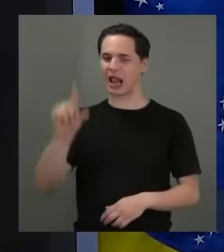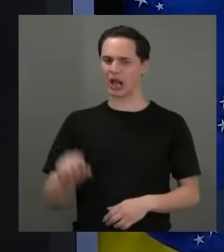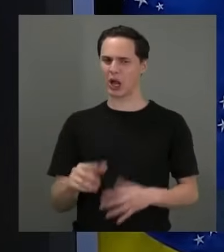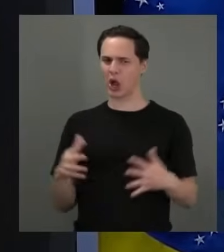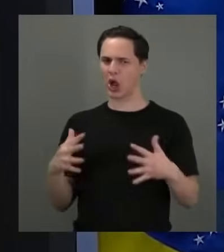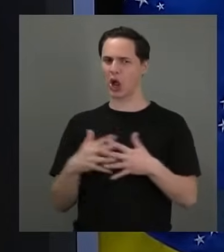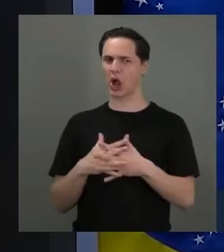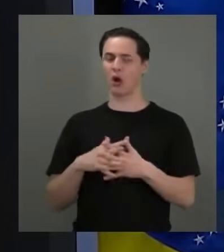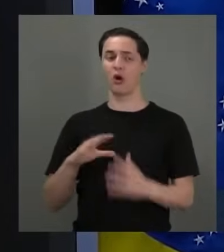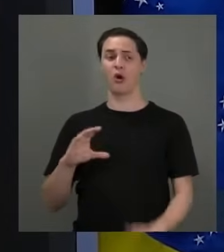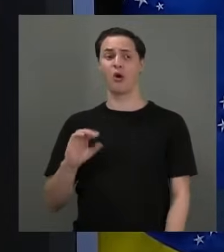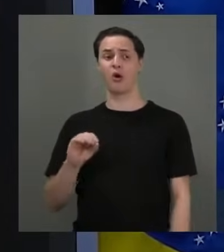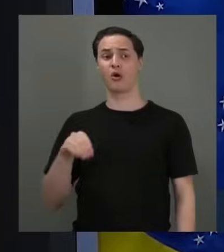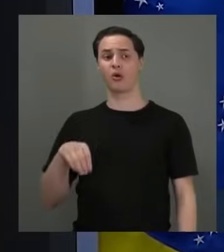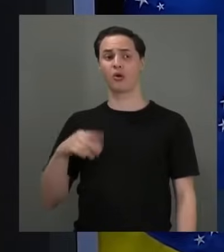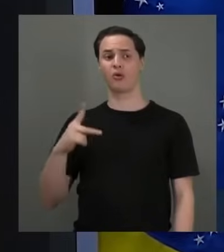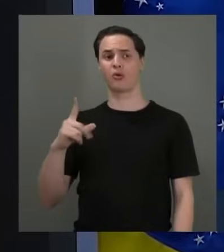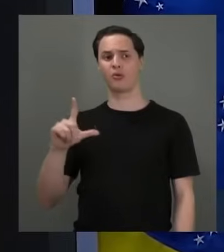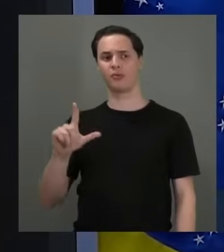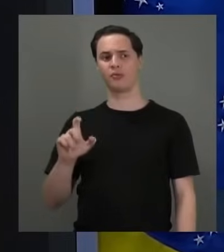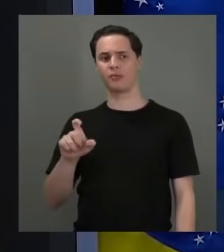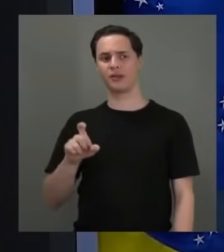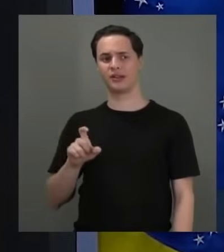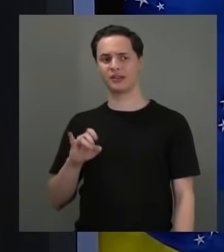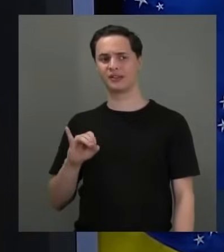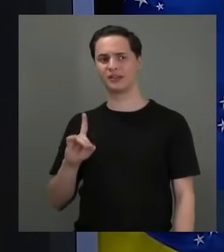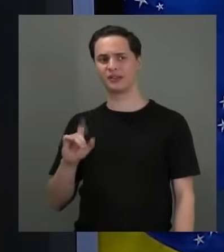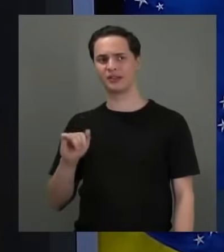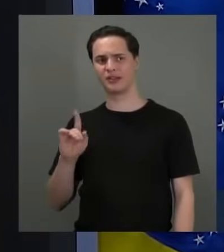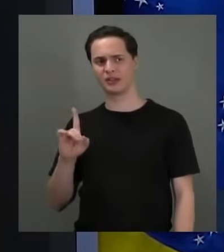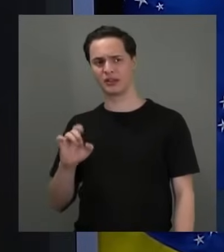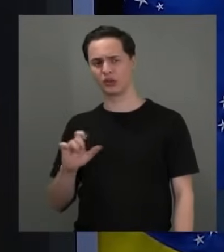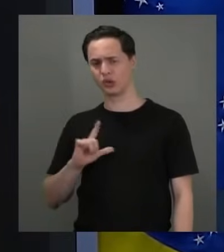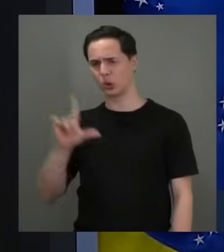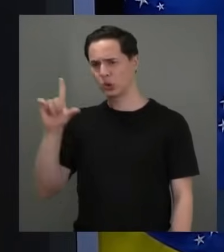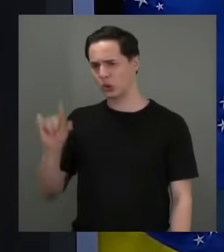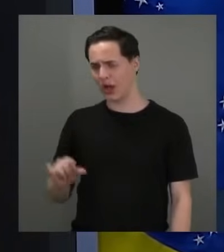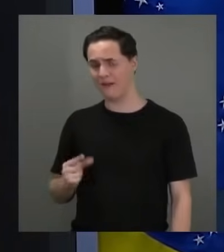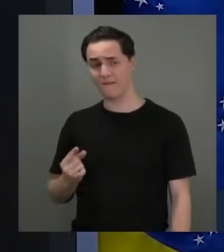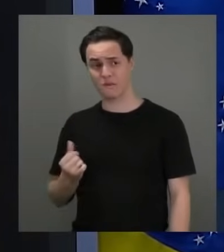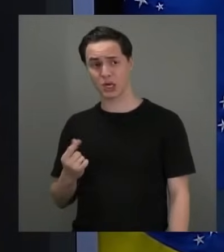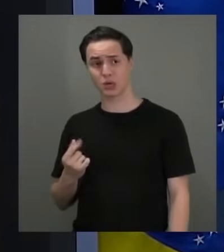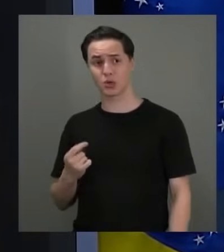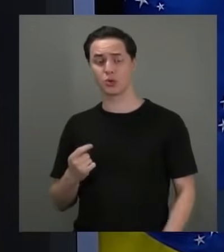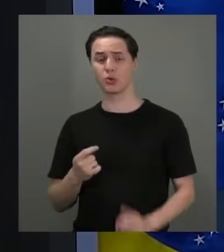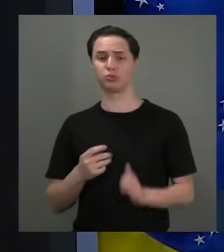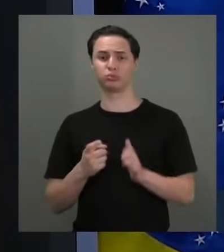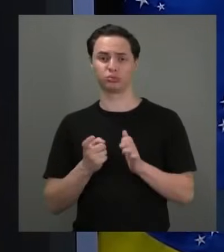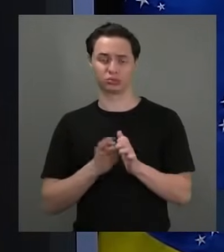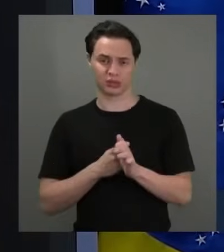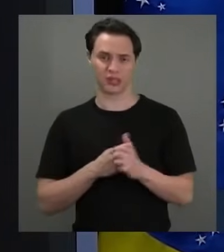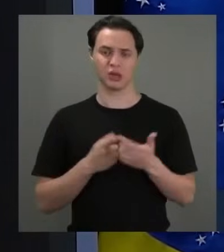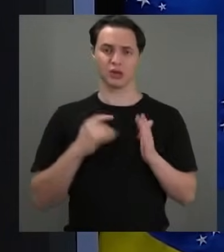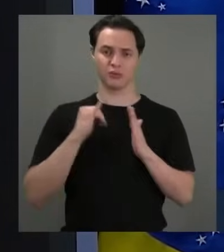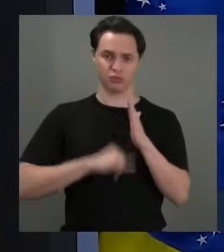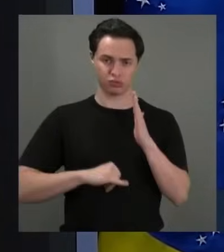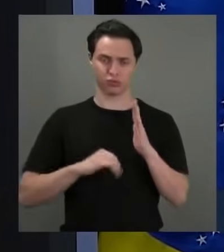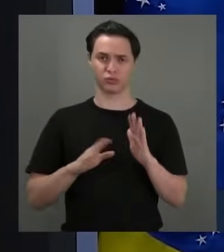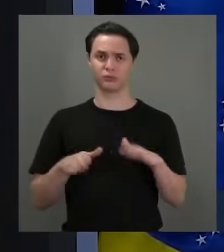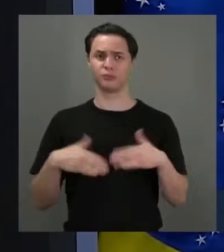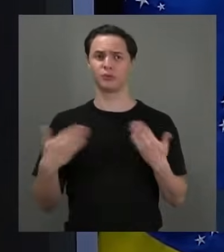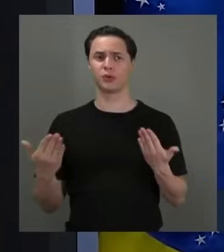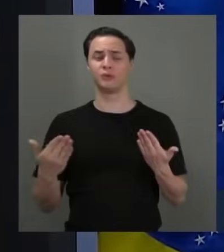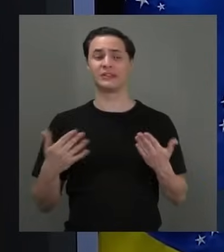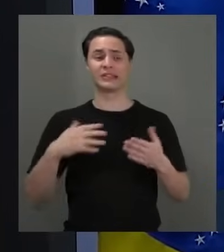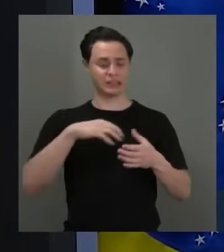complexidade. Segundo, reduzir os tributos, o valor dos tributos. Terceiro, descentralizar. Eu